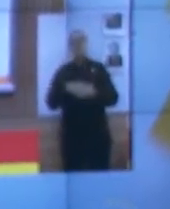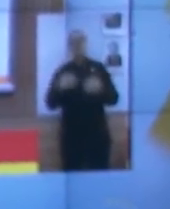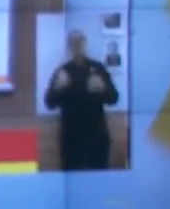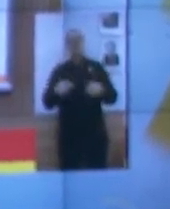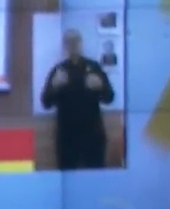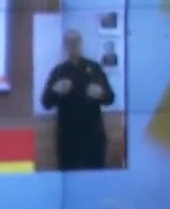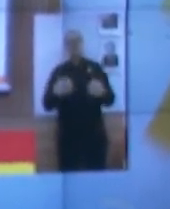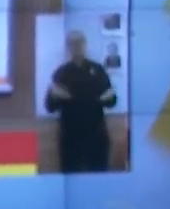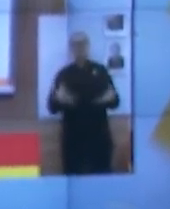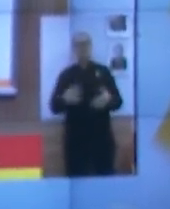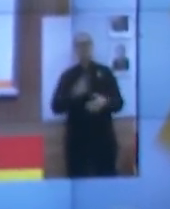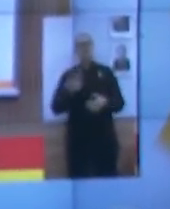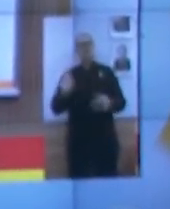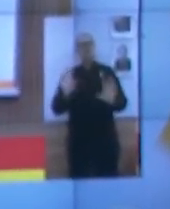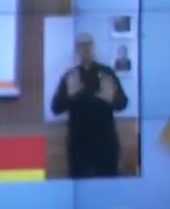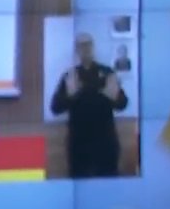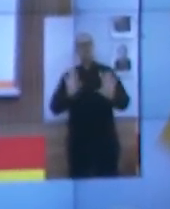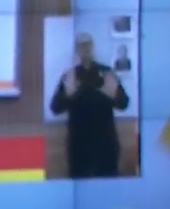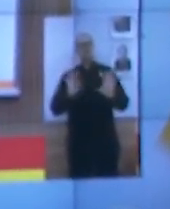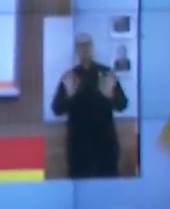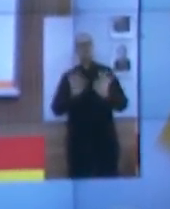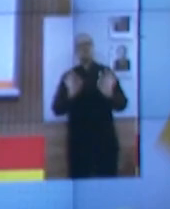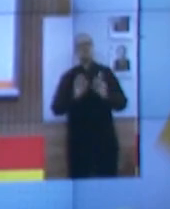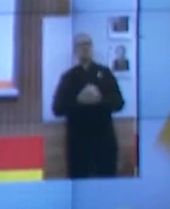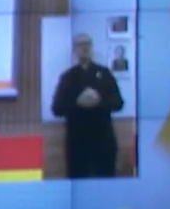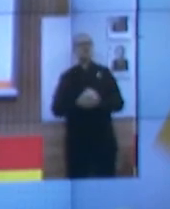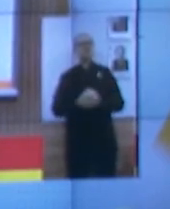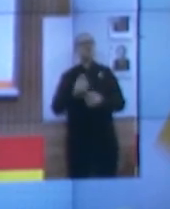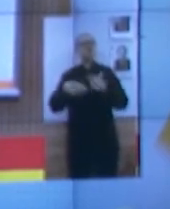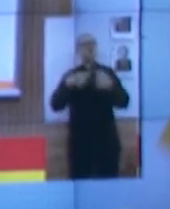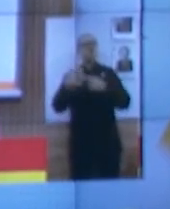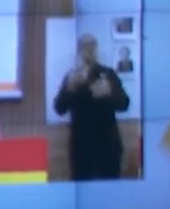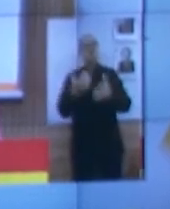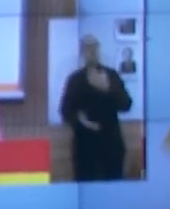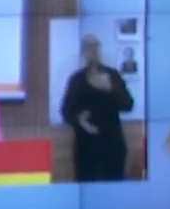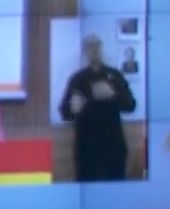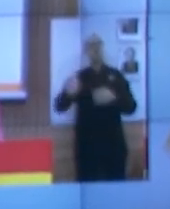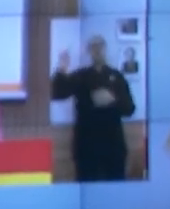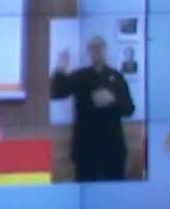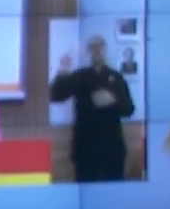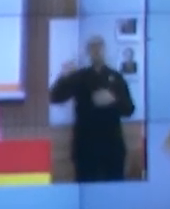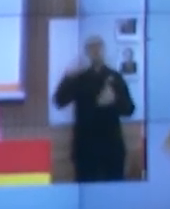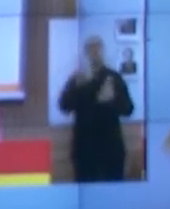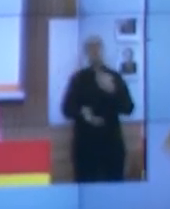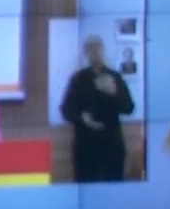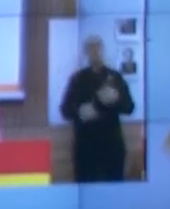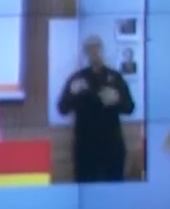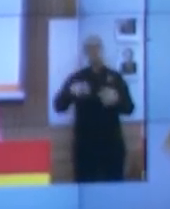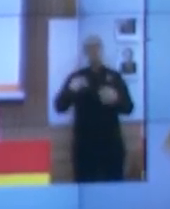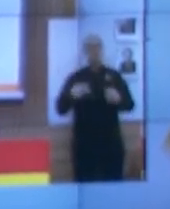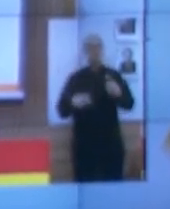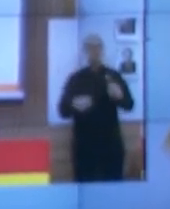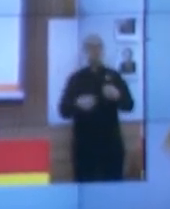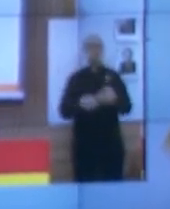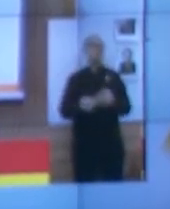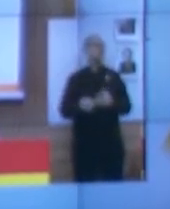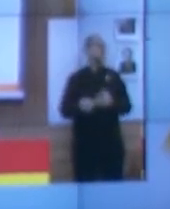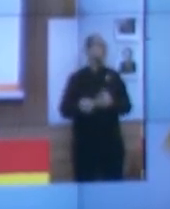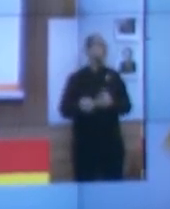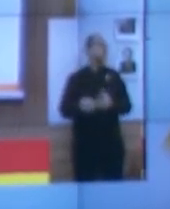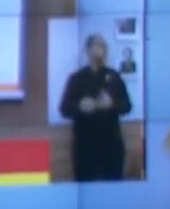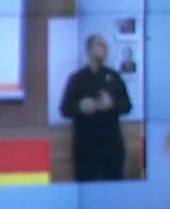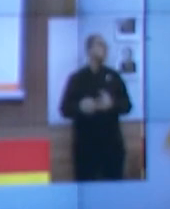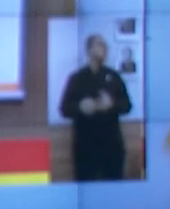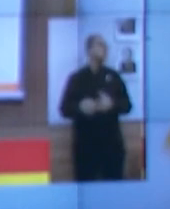sessão que uma opositora dela foi castigada por Deus, segundo